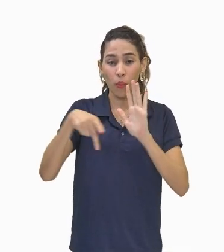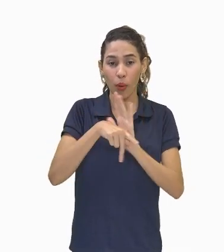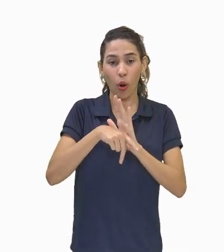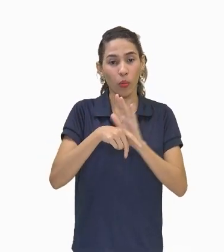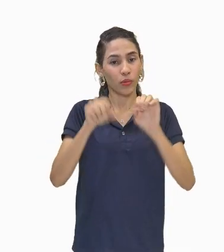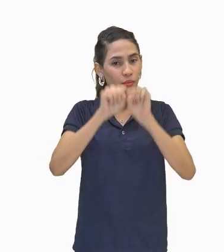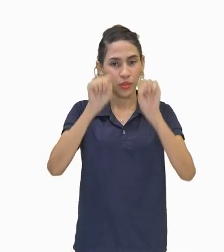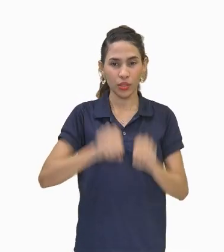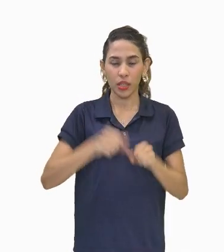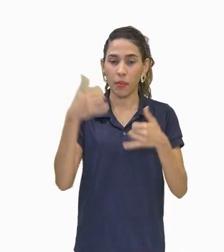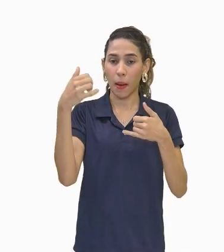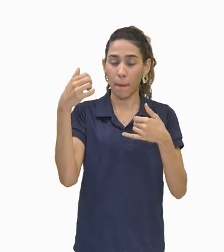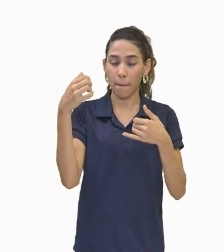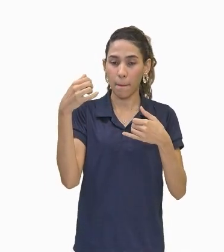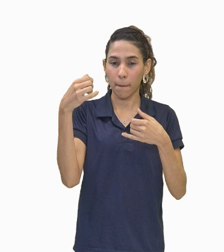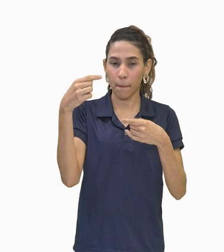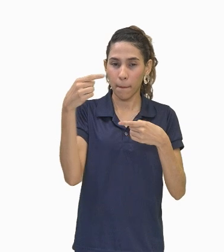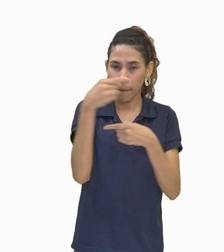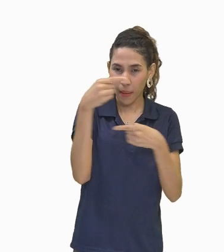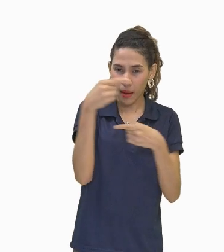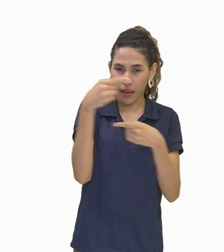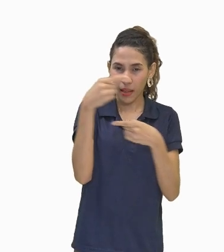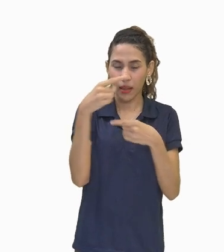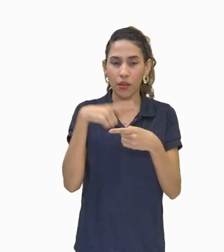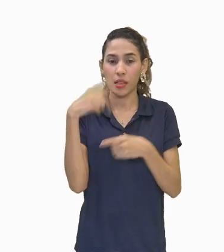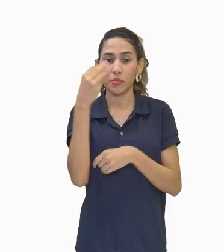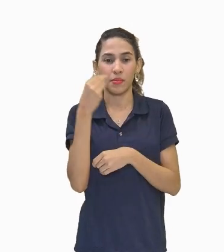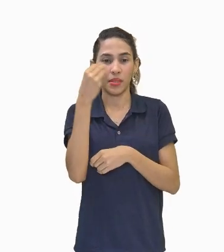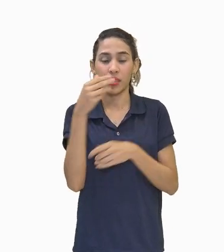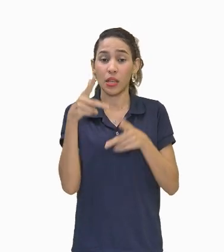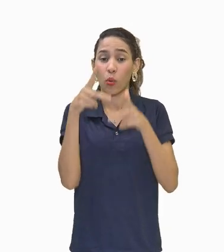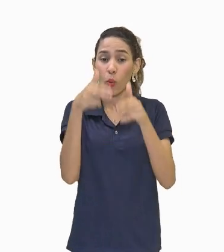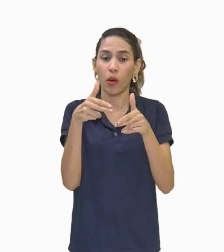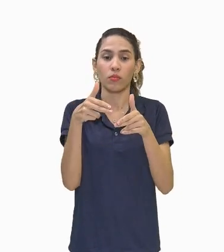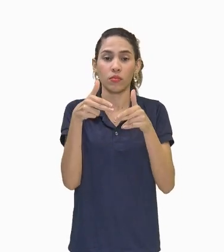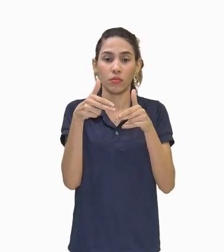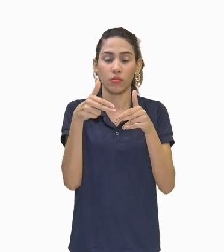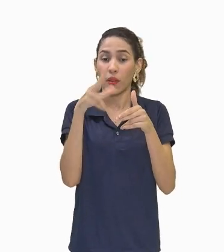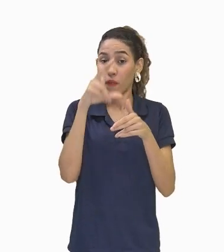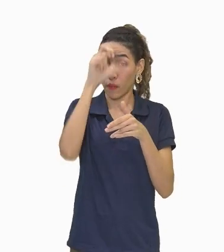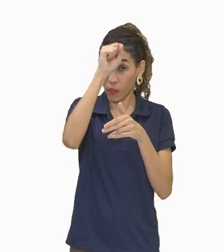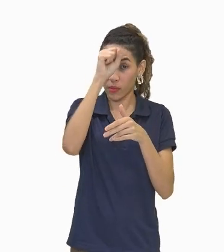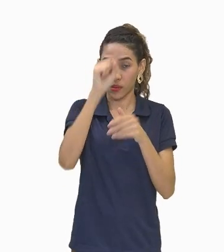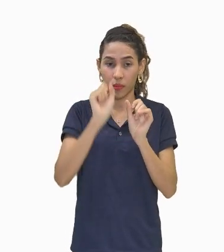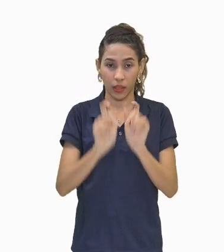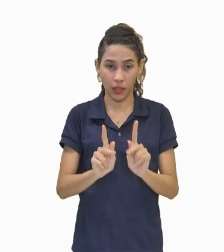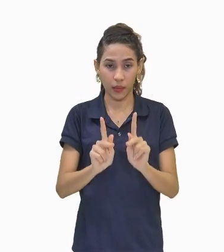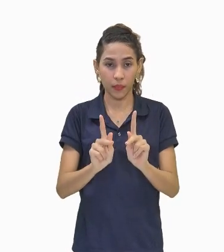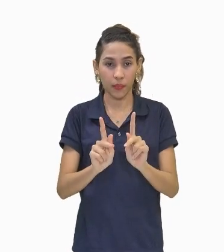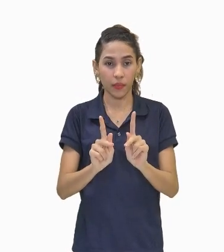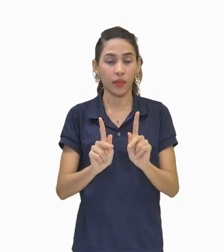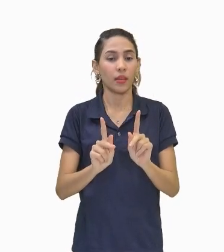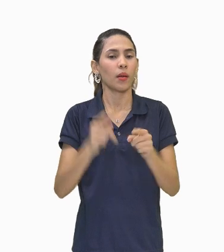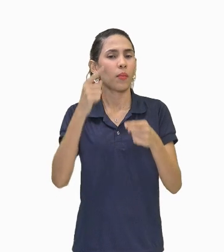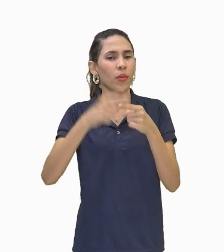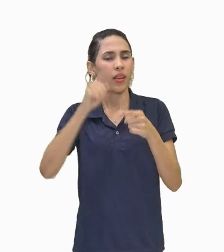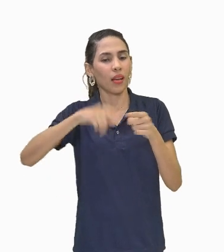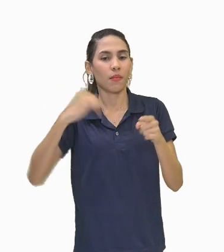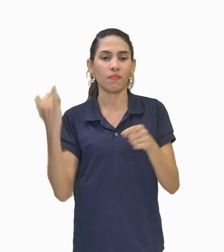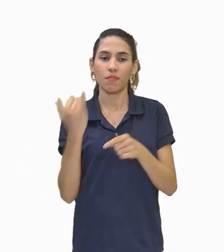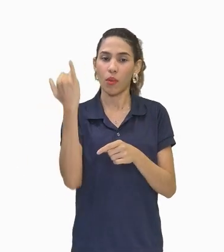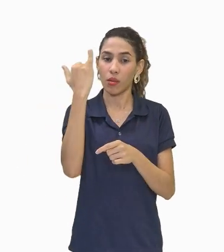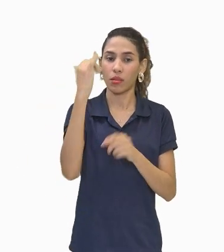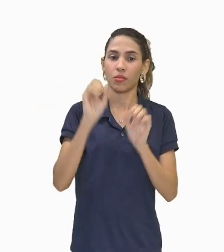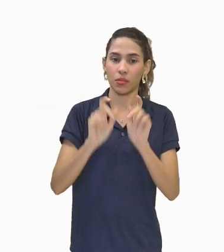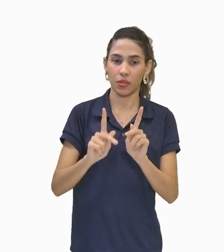a fonte. E isso ela é muito importante, pessoal, porque as aplicações onde